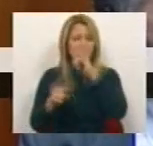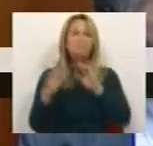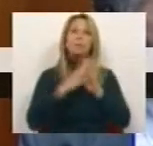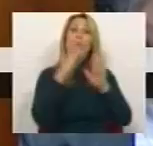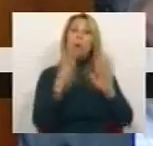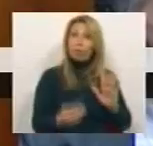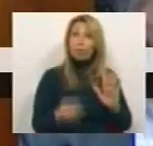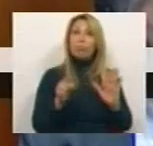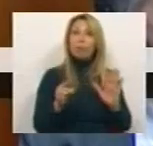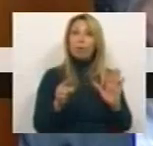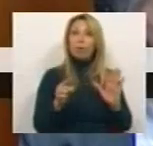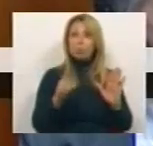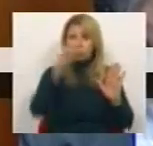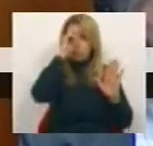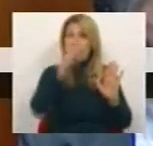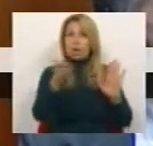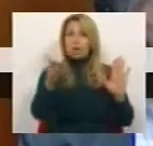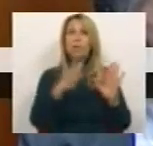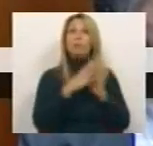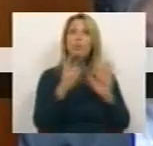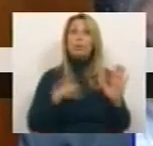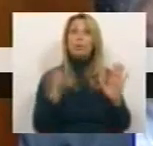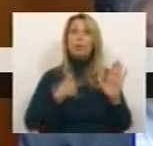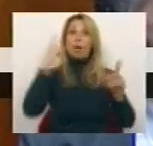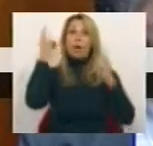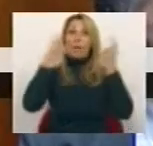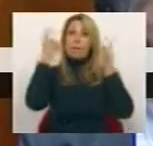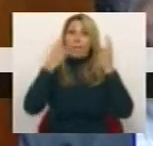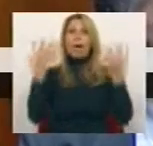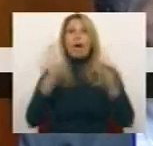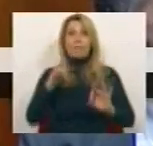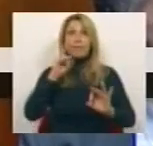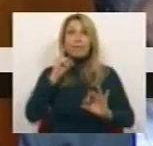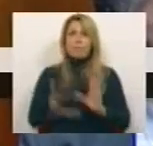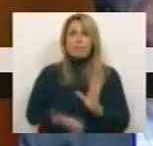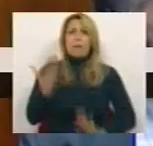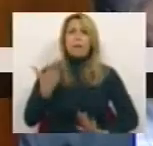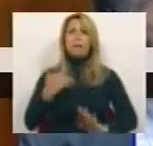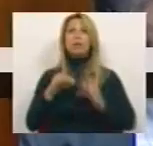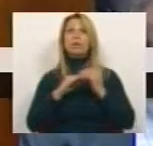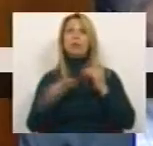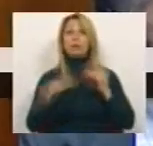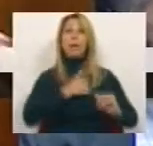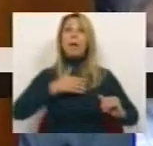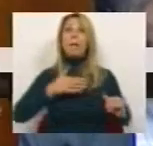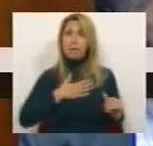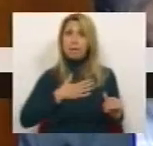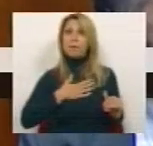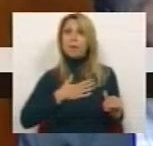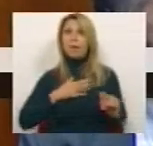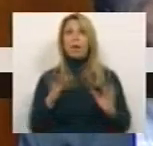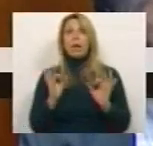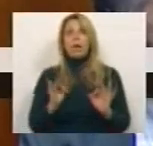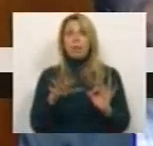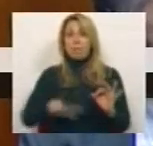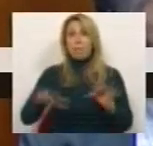modelo que nós desenhamos, é o modelo que mais defende exatamente a estabilidade da empresa e da própria